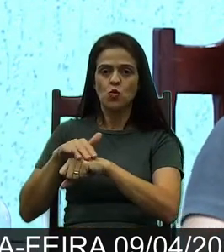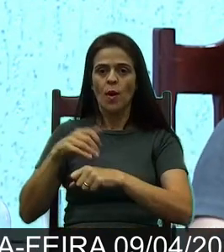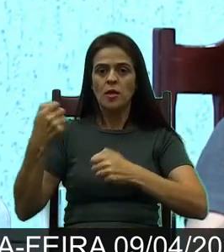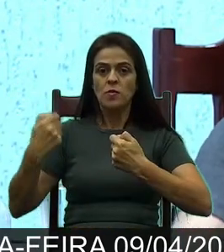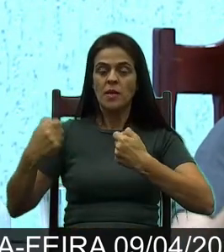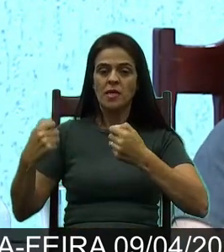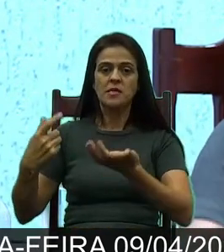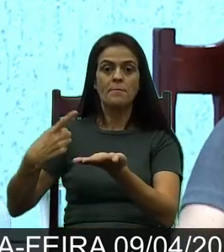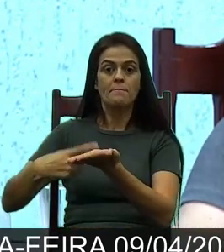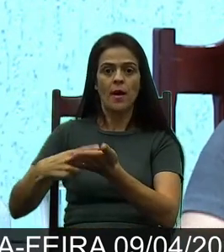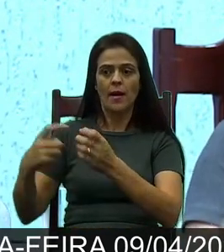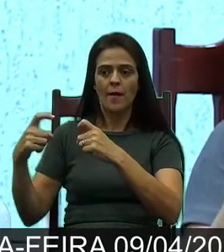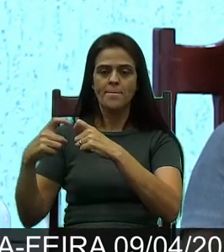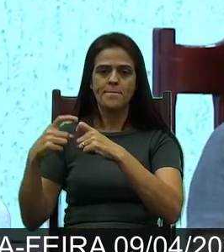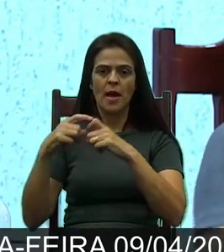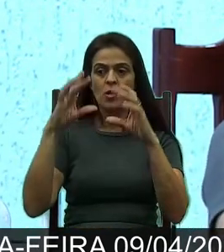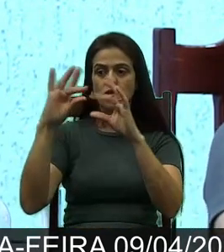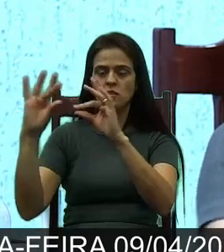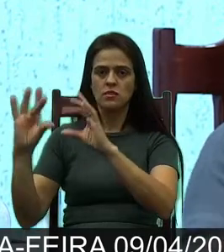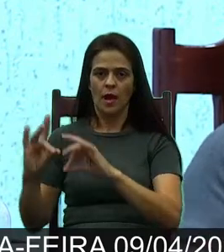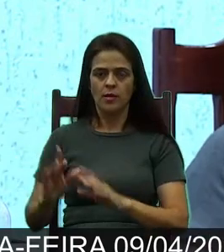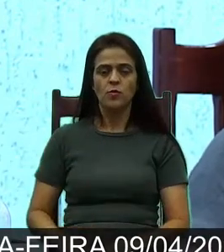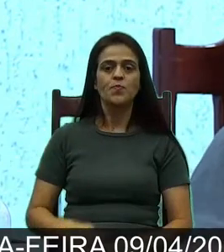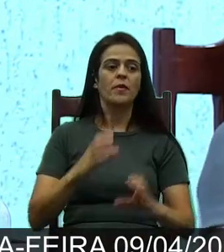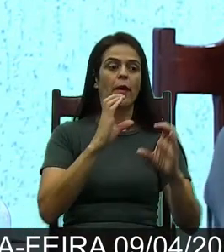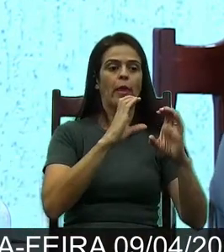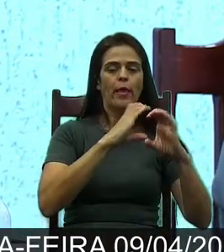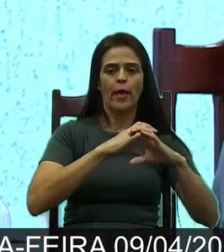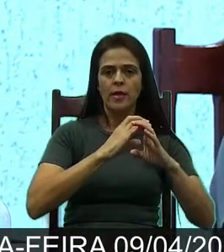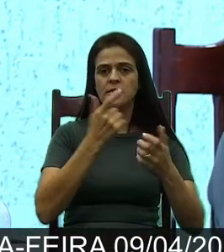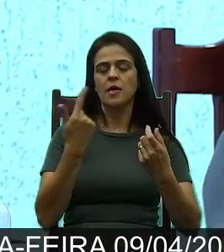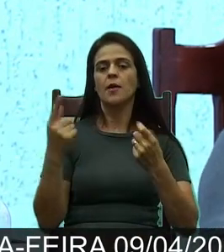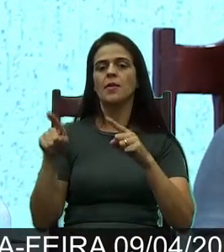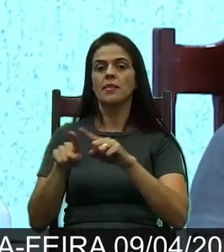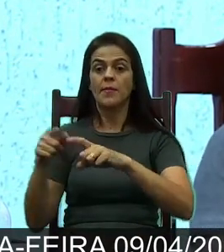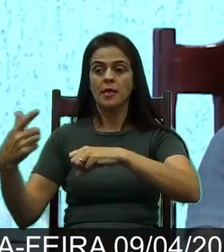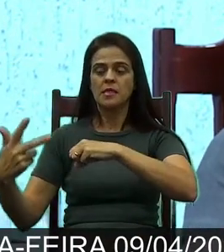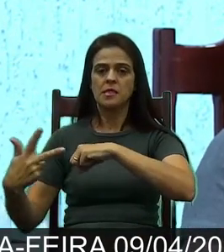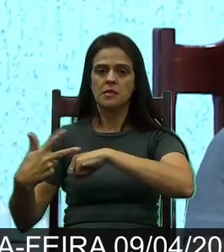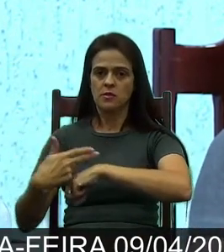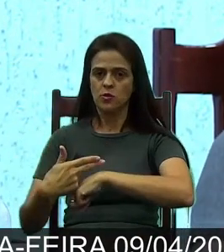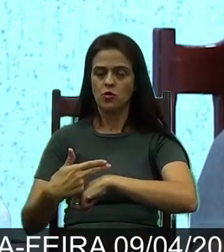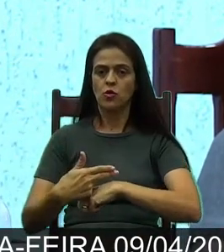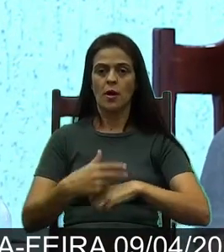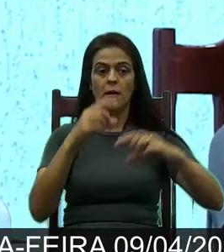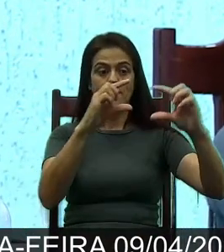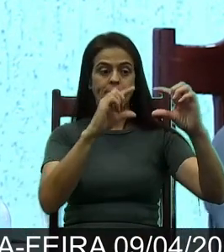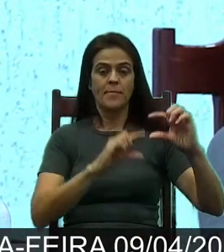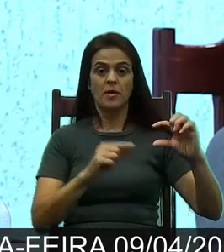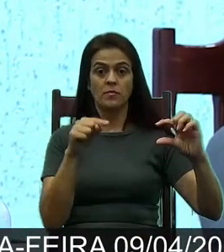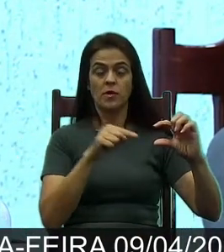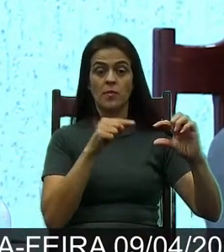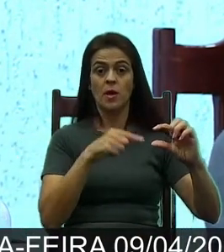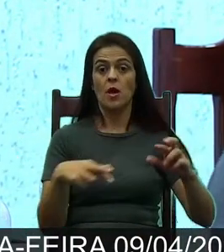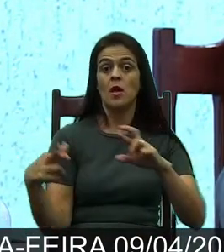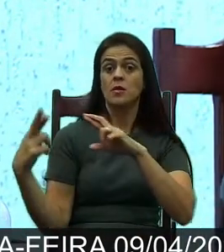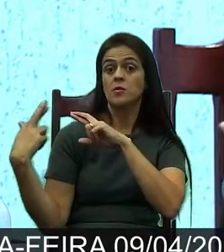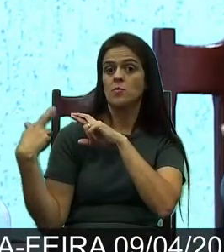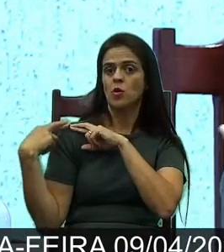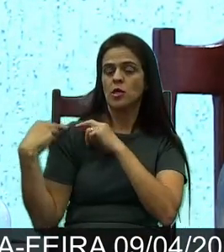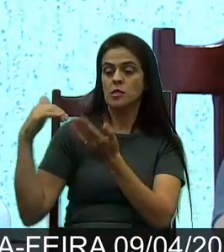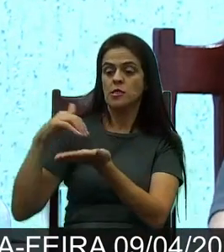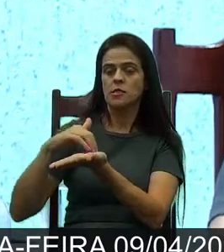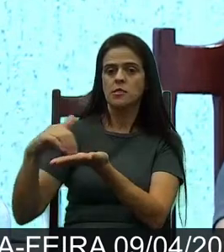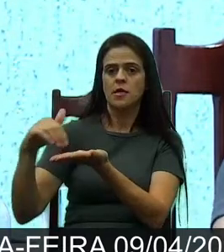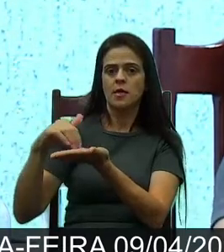consulta discriminada por especialidade, exames e intervenções cirúrgicas. No parágrafo 1º, será de responsabilidade da Secretaria Municipal